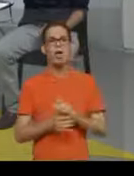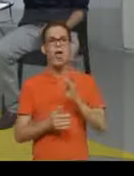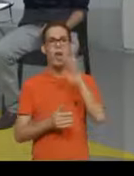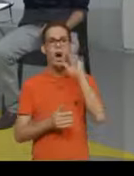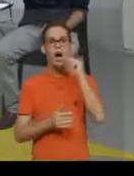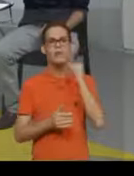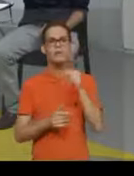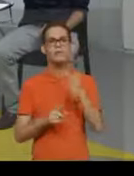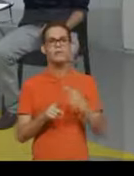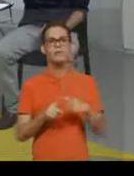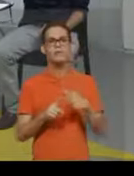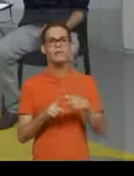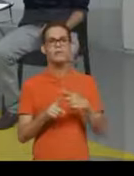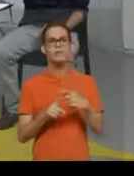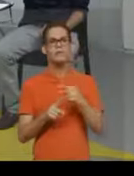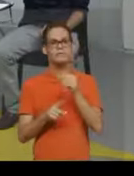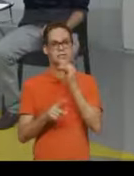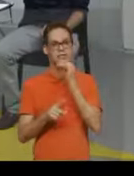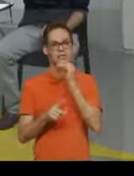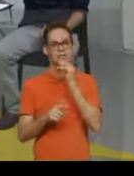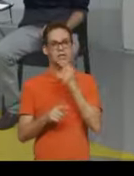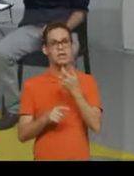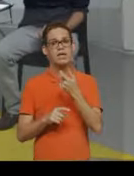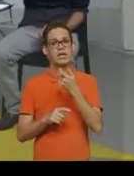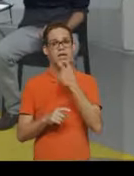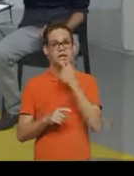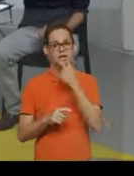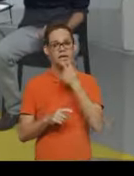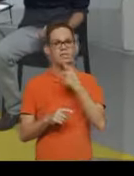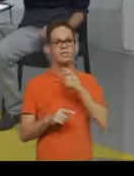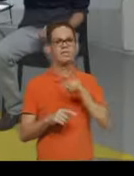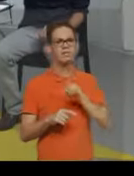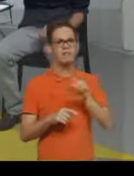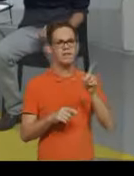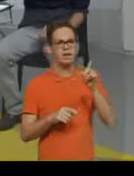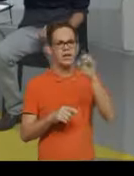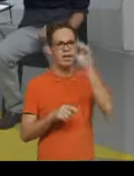pelo inglês, você vai e aprende,